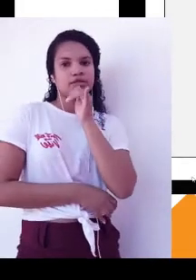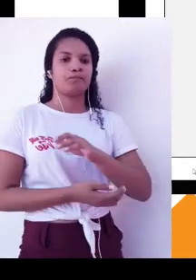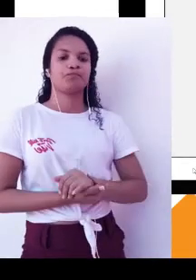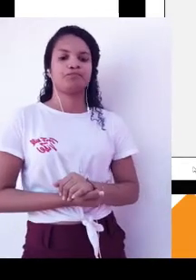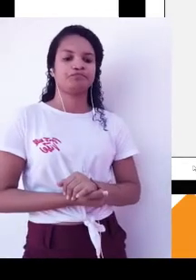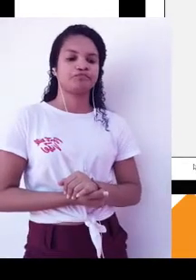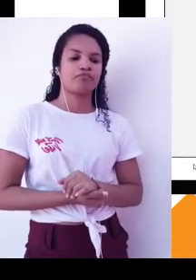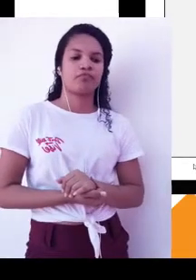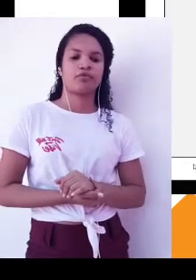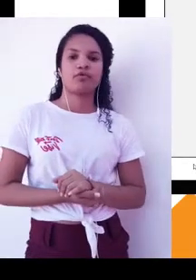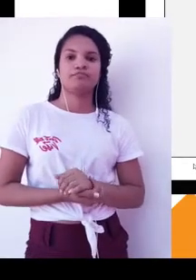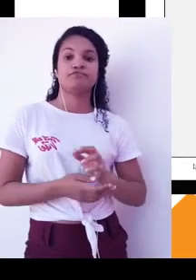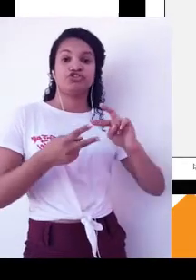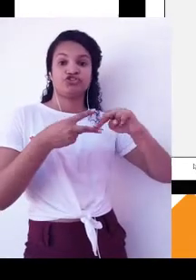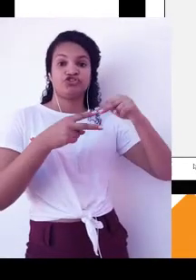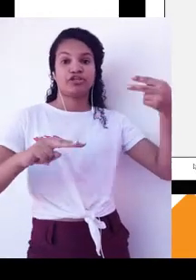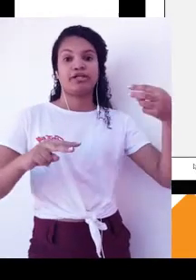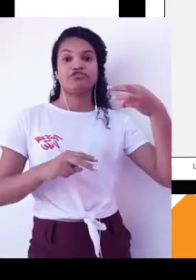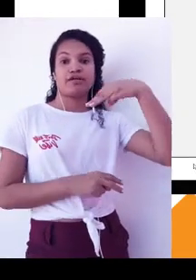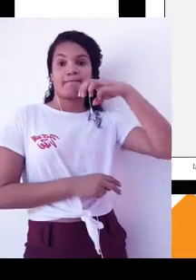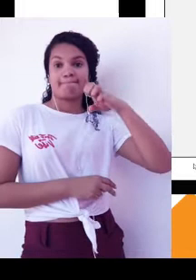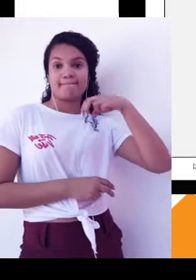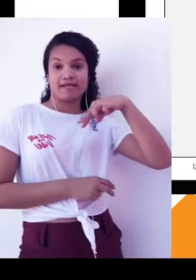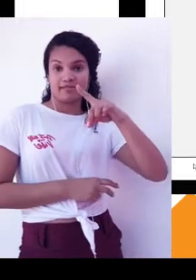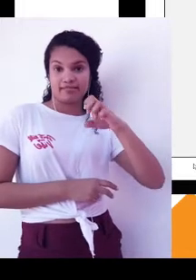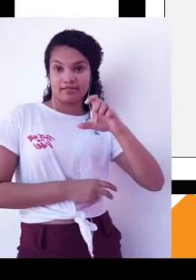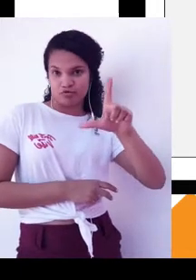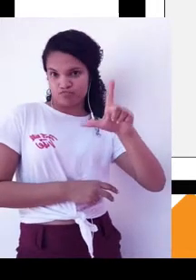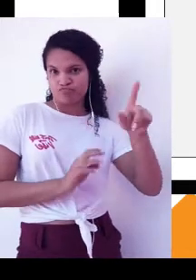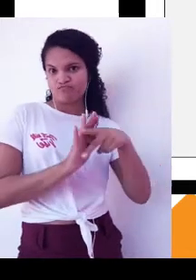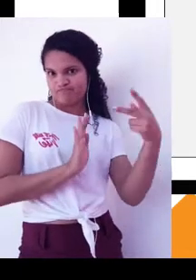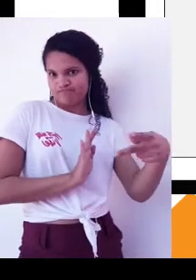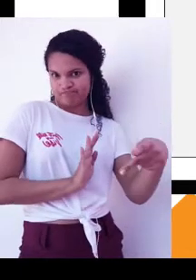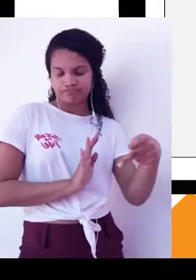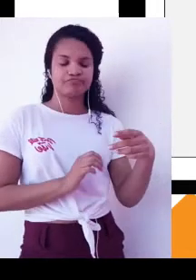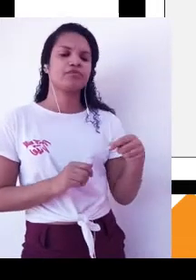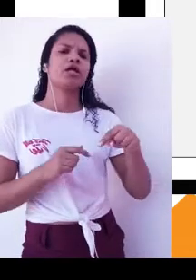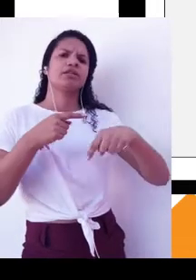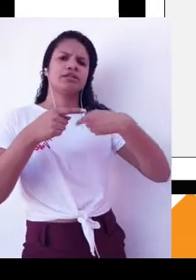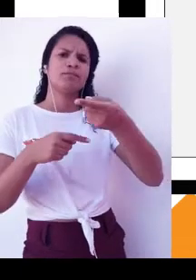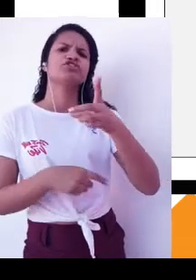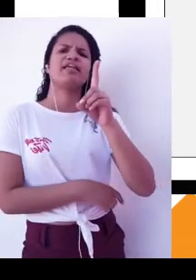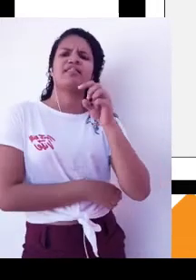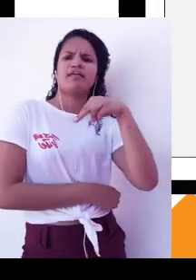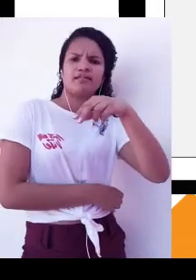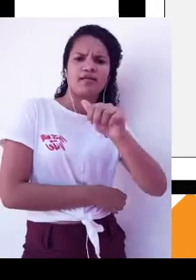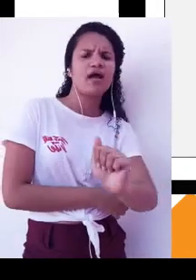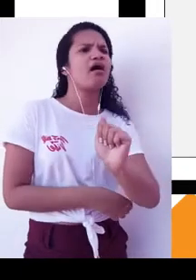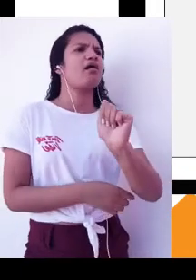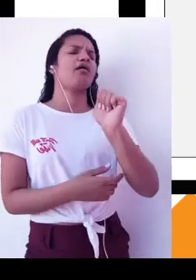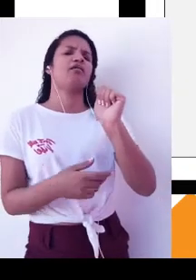exemplo, a genética mendeliana, mais tarde a estrutura do DNA e hoje